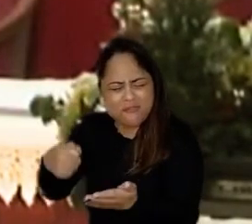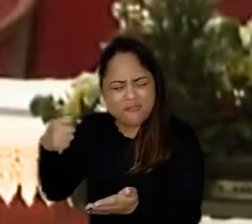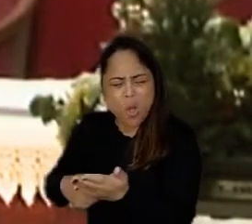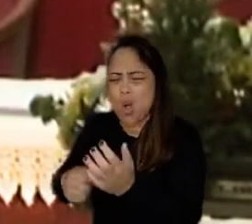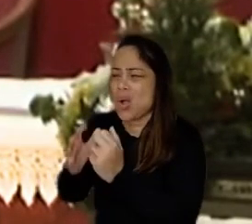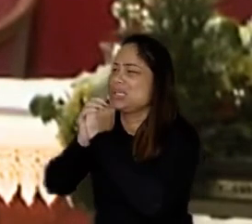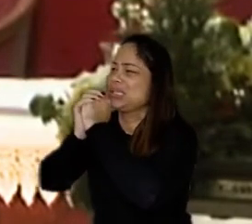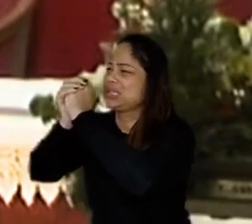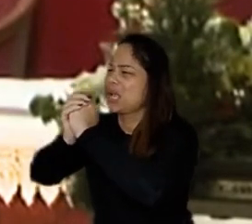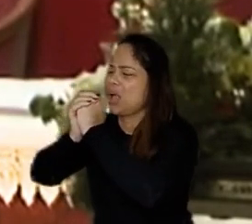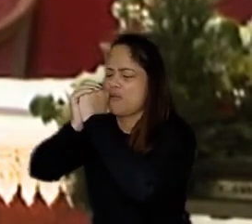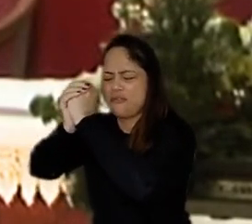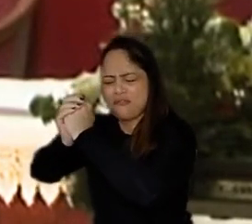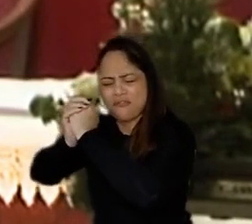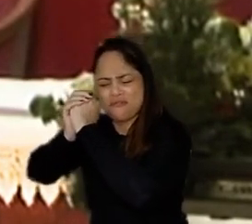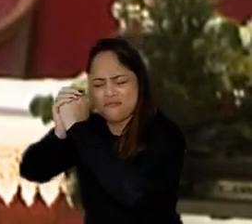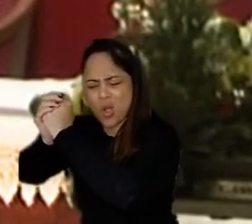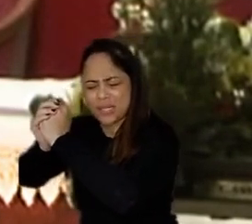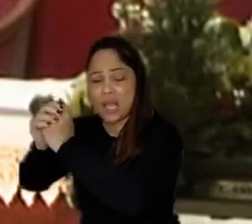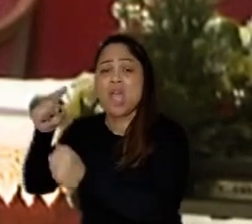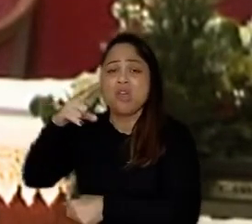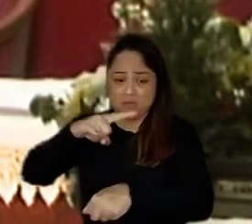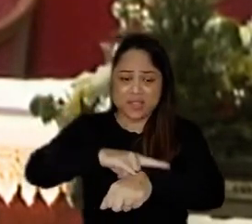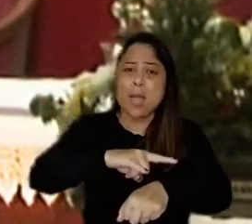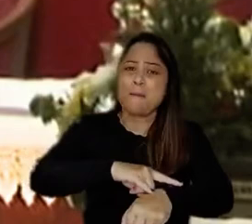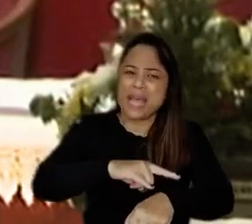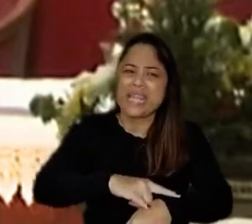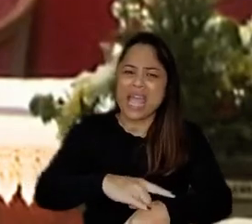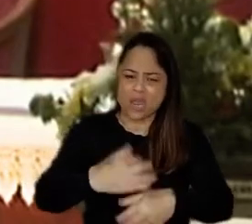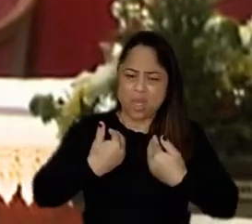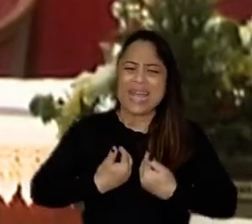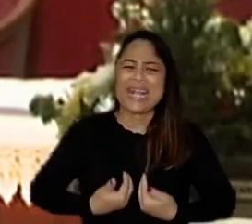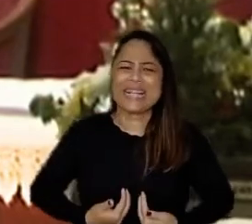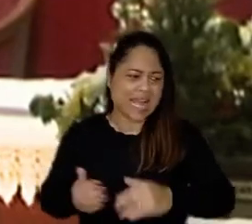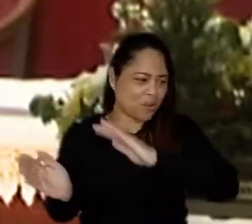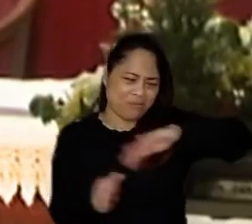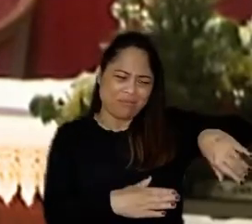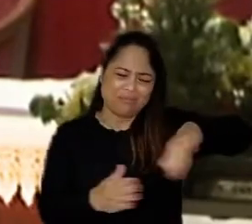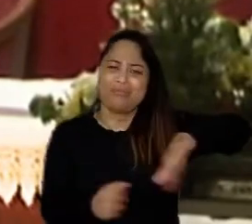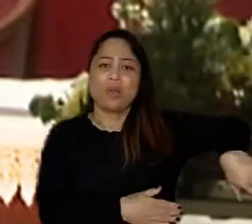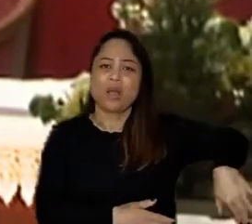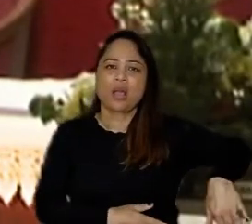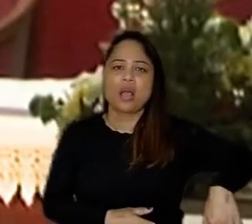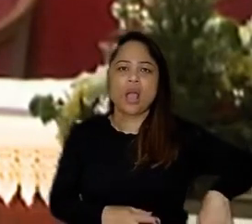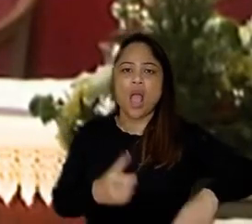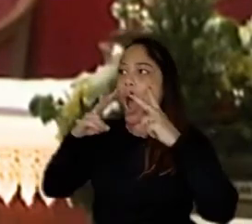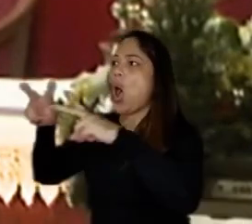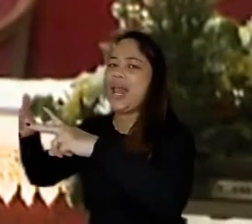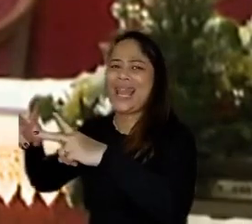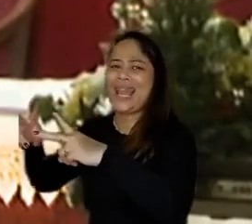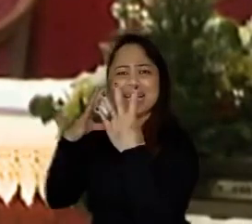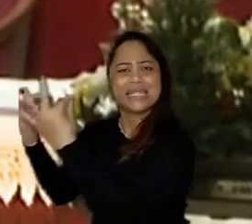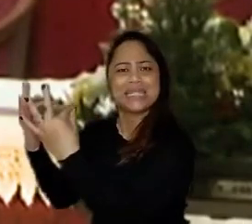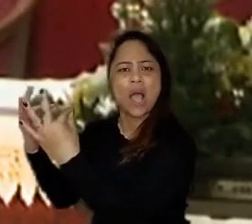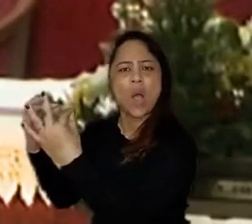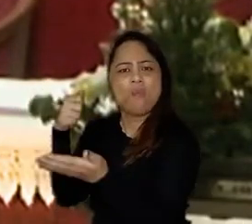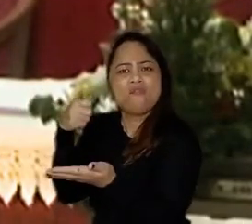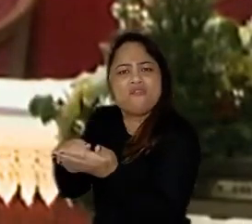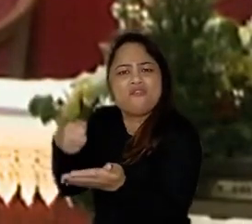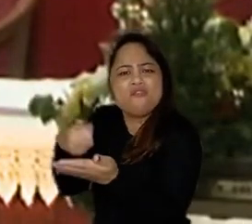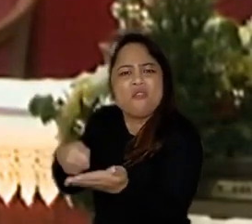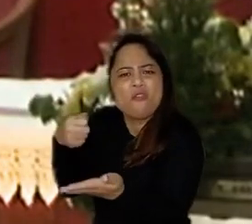É esforço, é vontade no banheiro, é cansaço, é esforço. Senhor, nós estamos